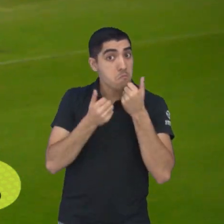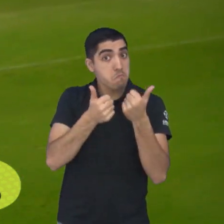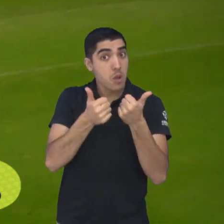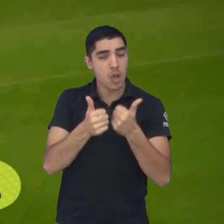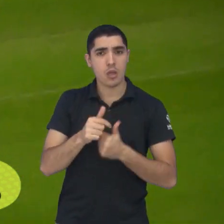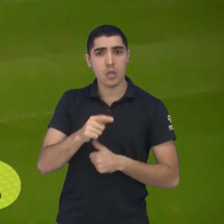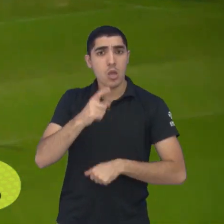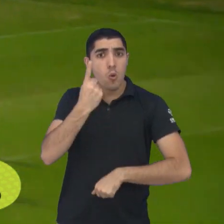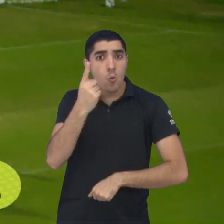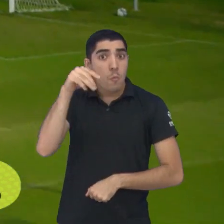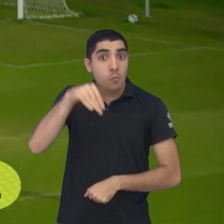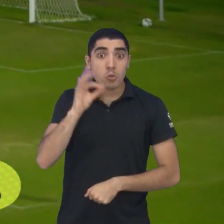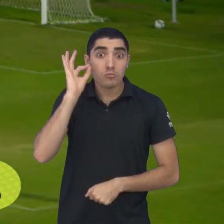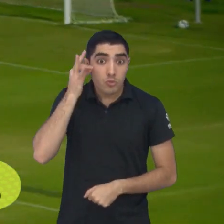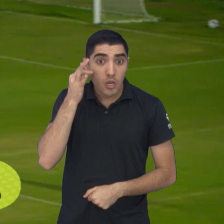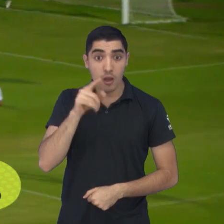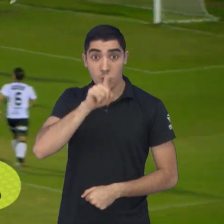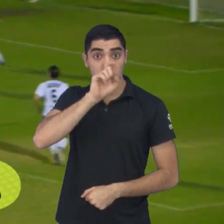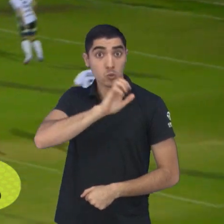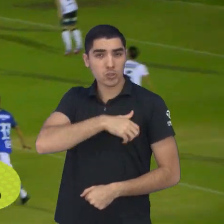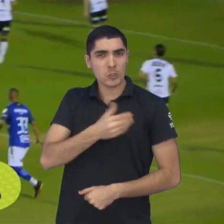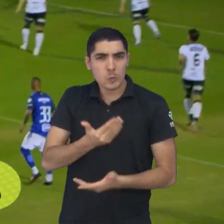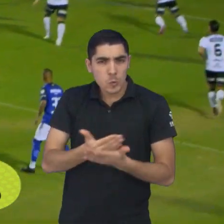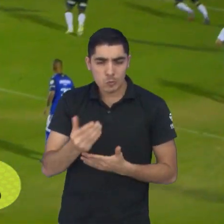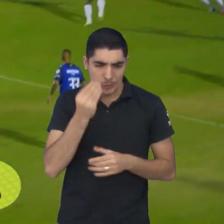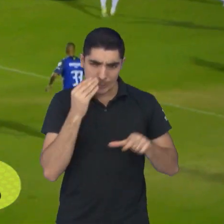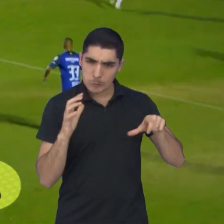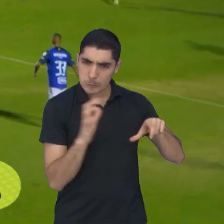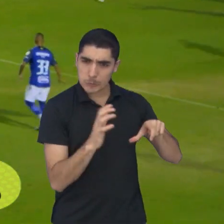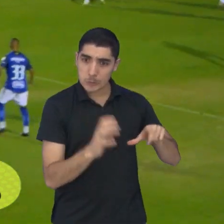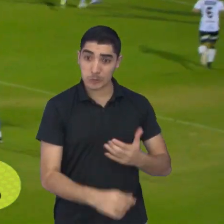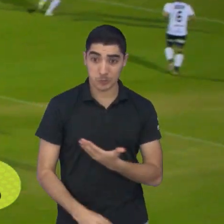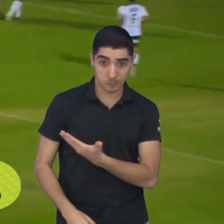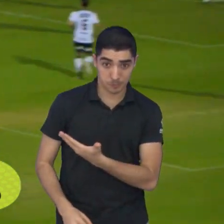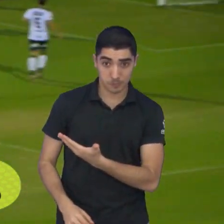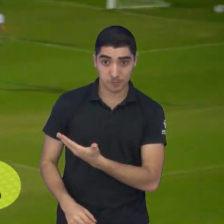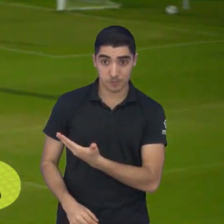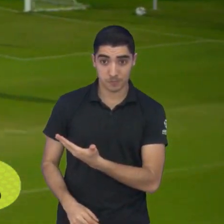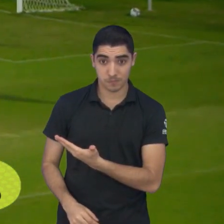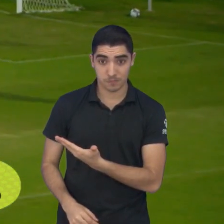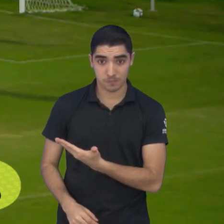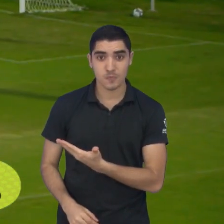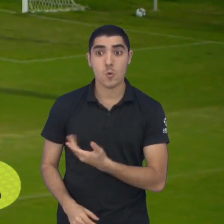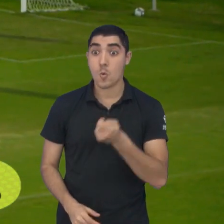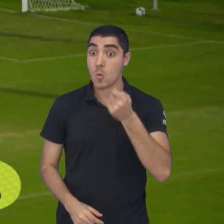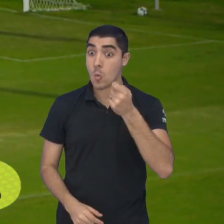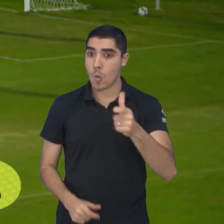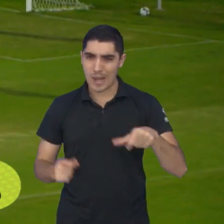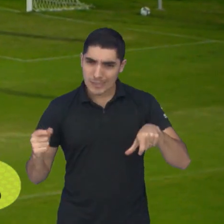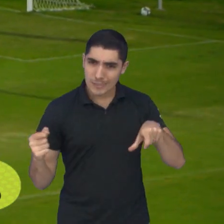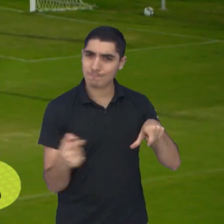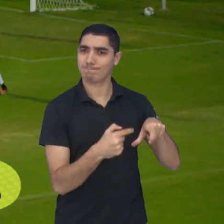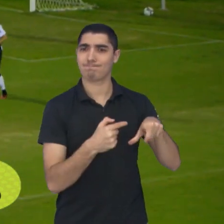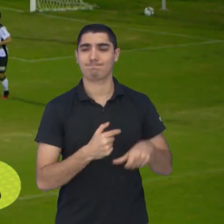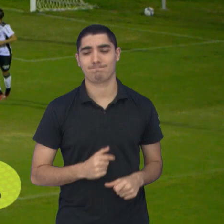com menos de um minuto de jogo, o São José chegou com perigo. Nicolas quase abriu o